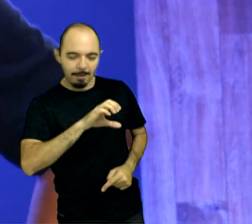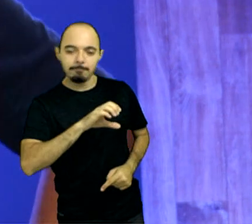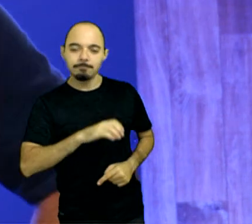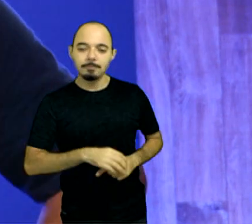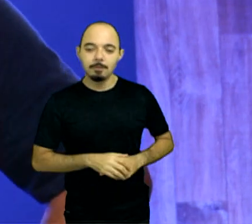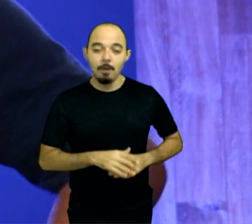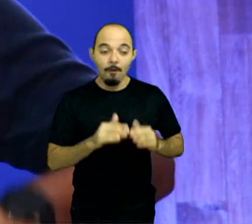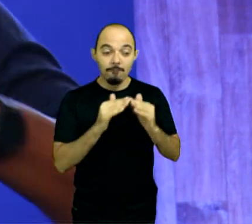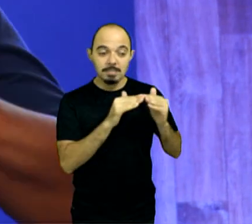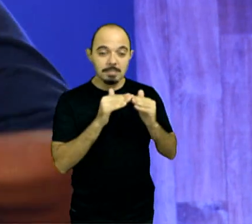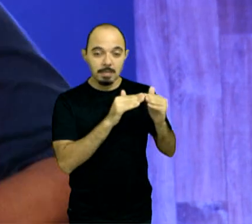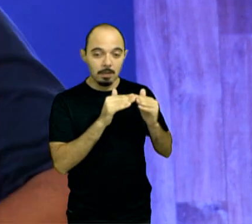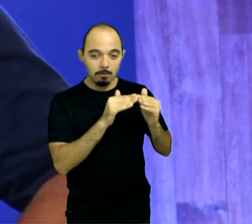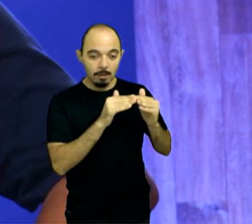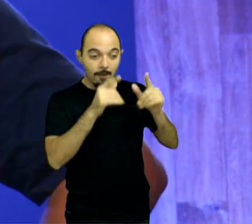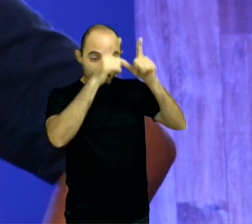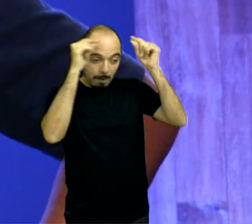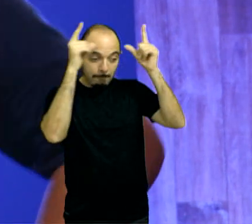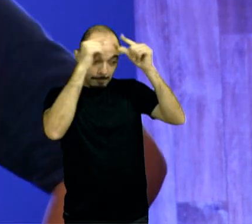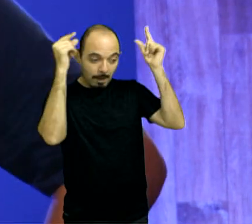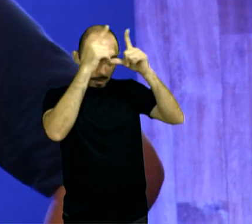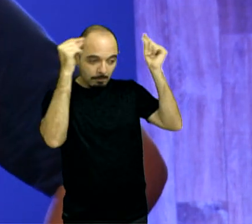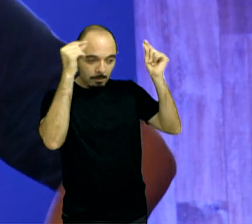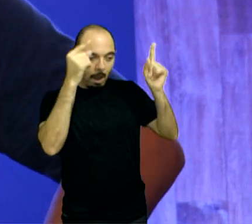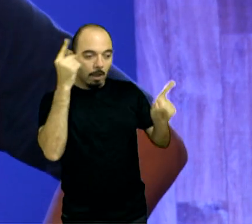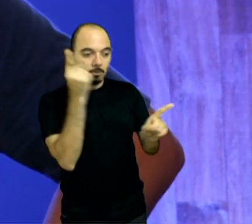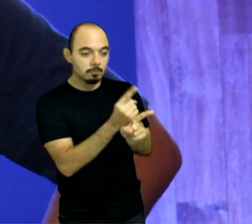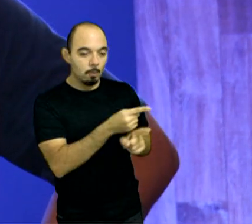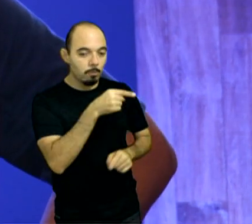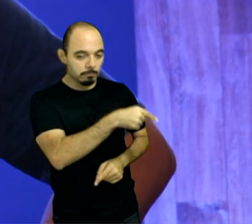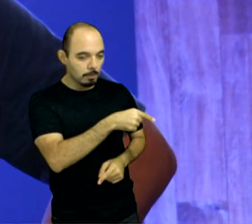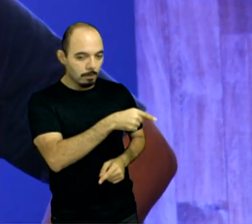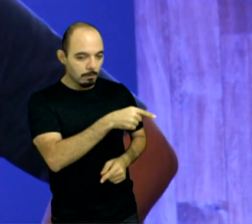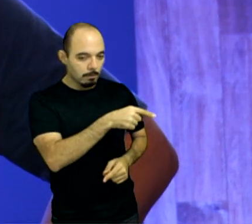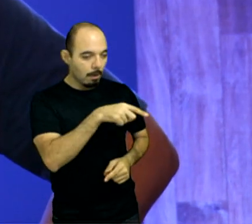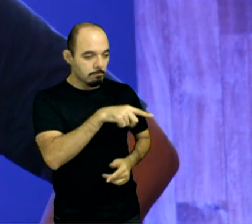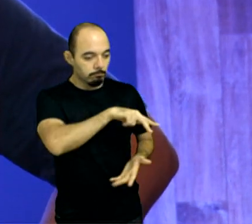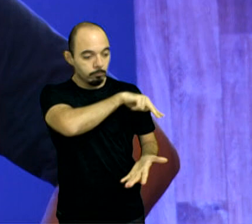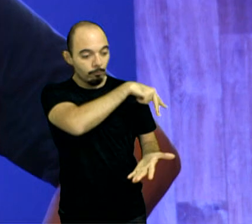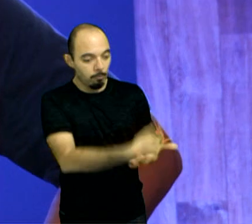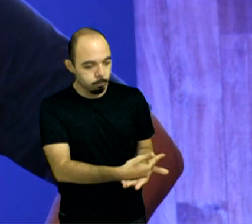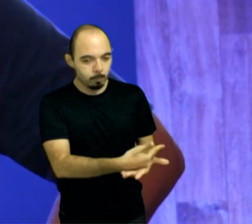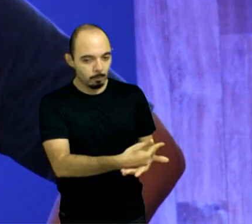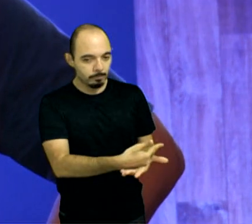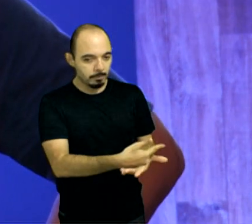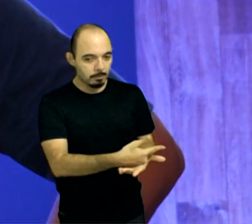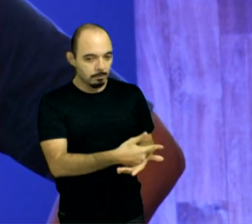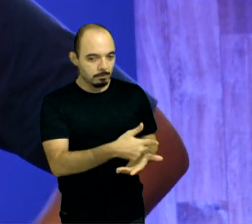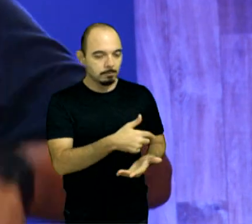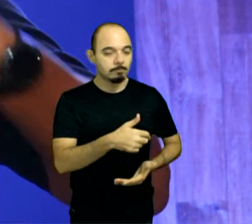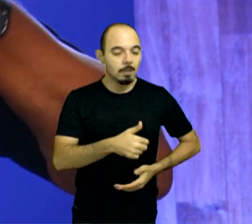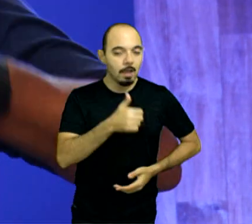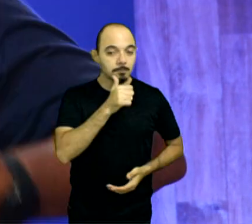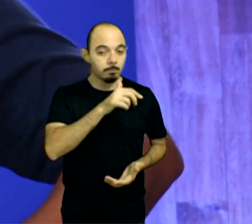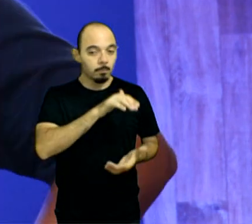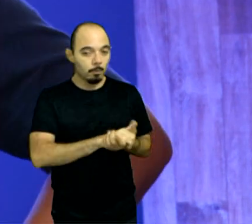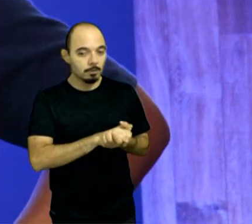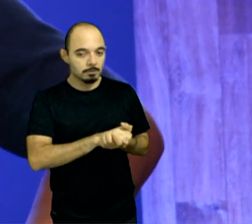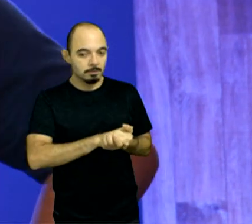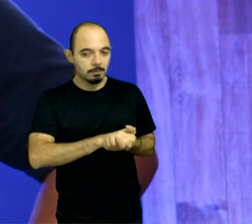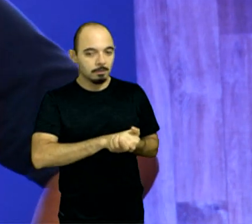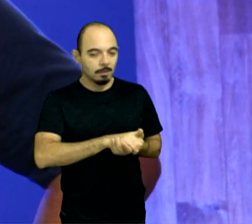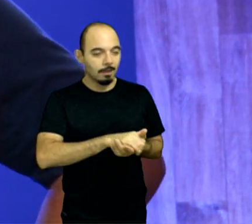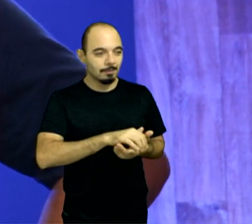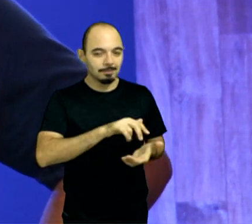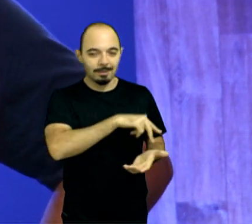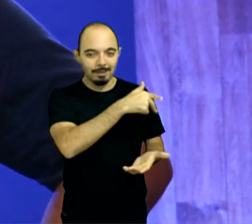né? Eu sou leve, né? Precisa ter machucado bem ela, né? E ela ficou até machucada, né? Que eu caí